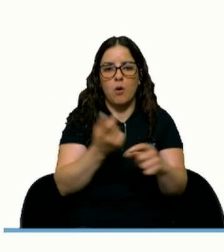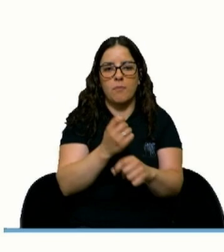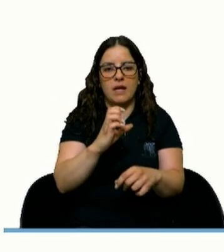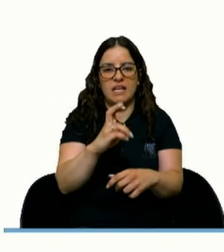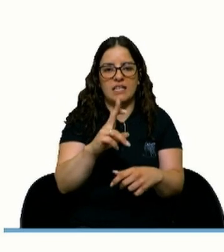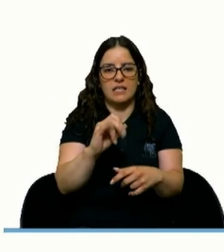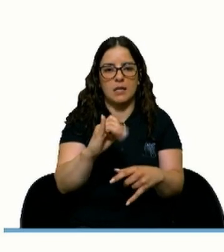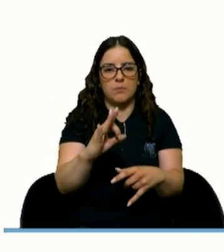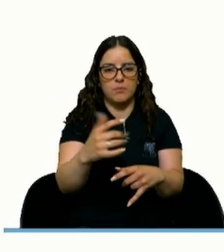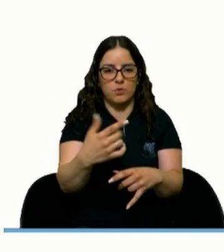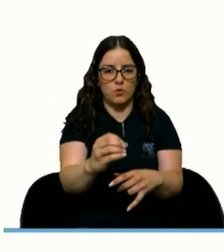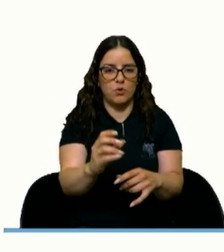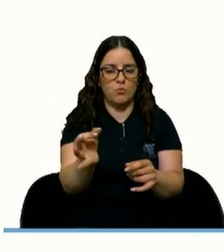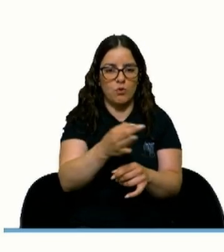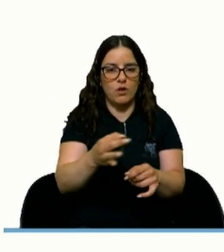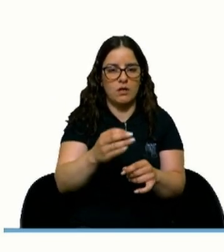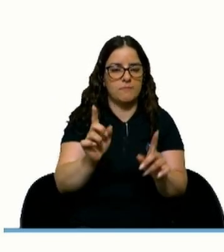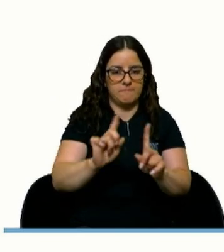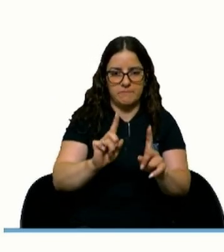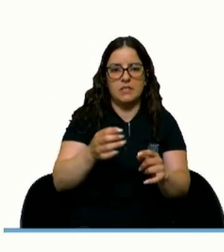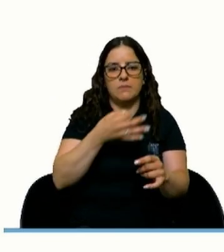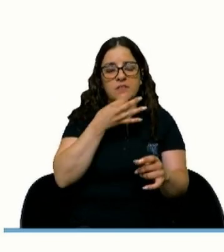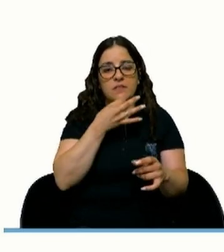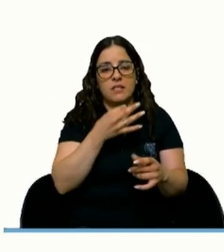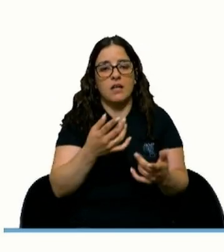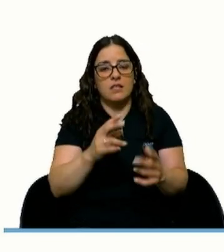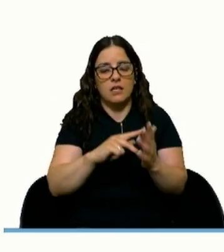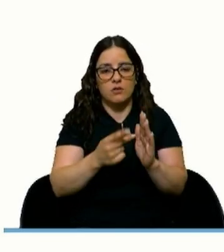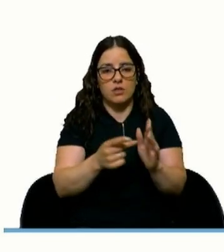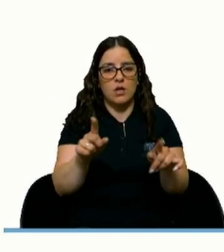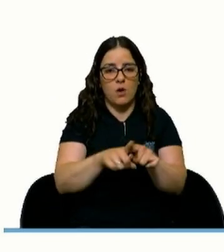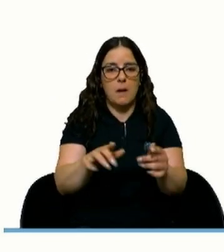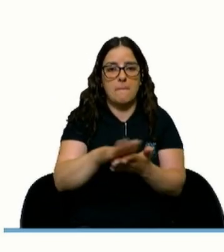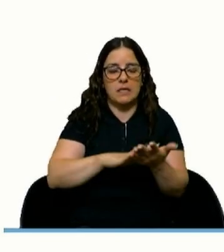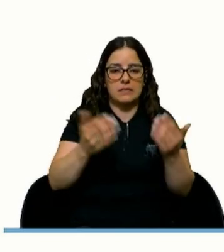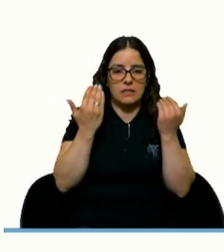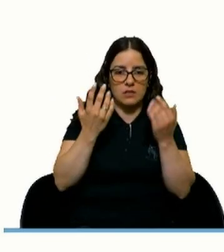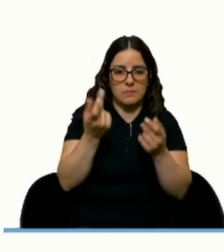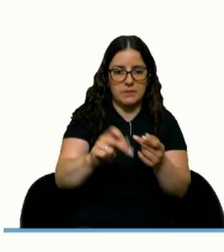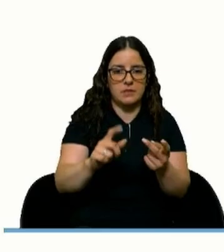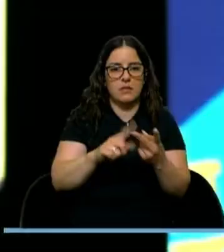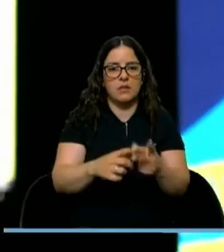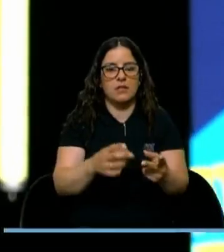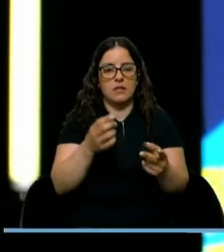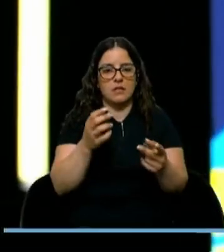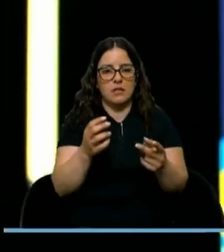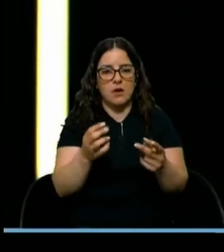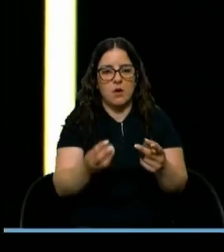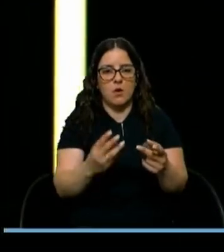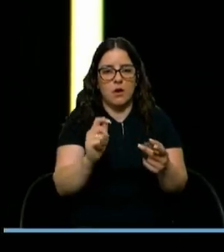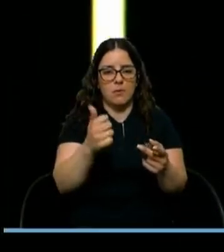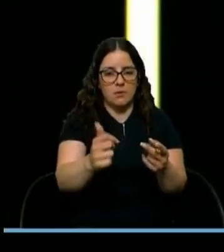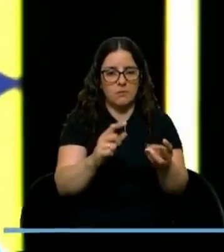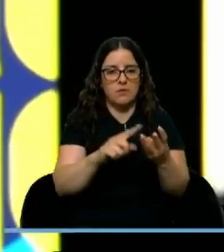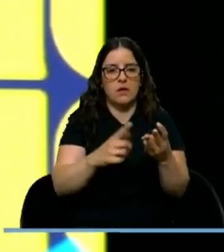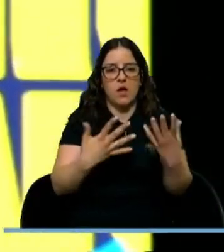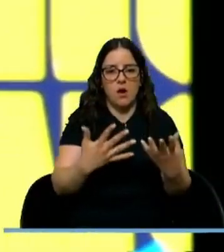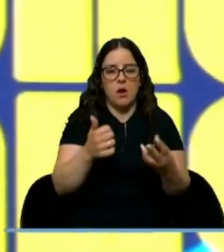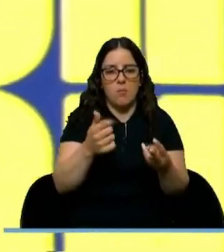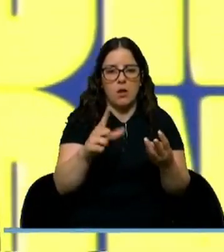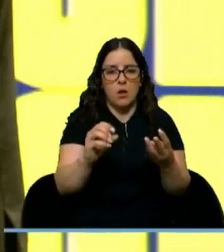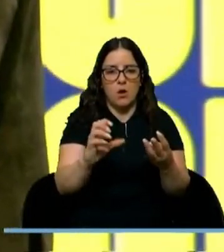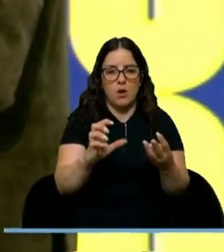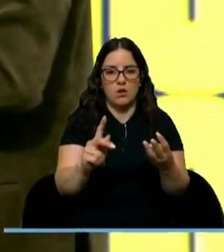falar de utilizar uma tecnologia, tal como apareceram as bases de dados, depois apareceu o web e agora está a aparecer o blockchain. Isto é tão